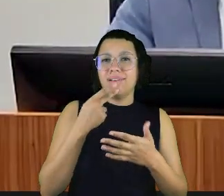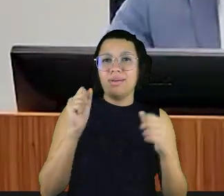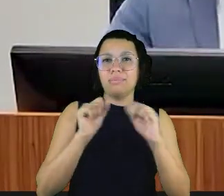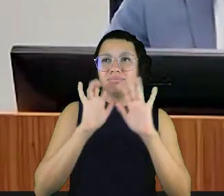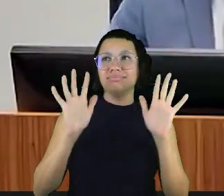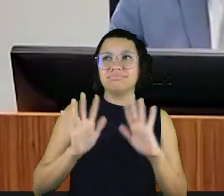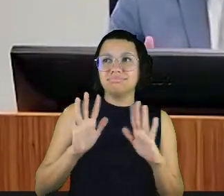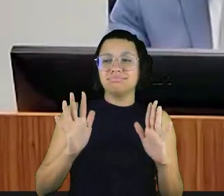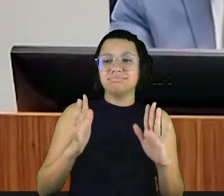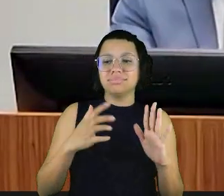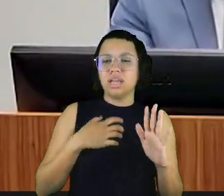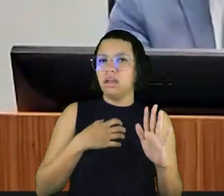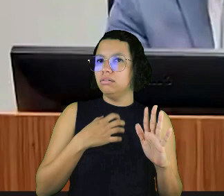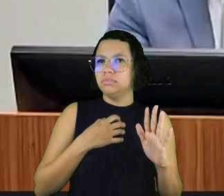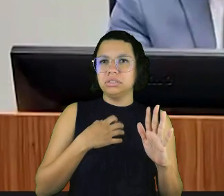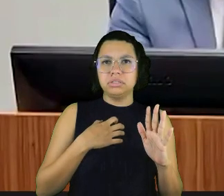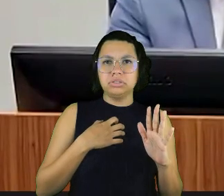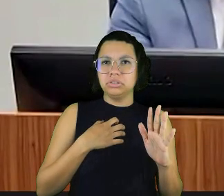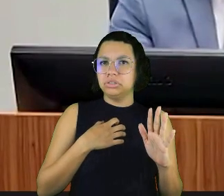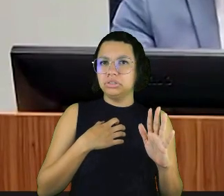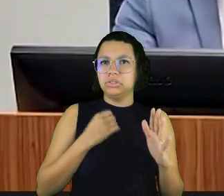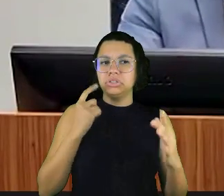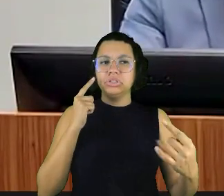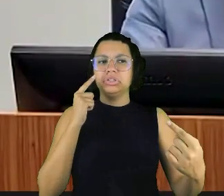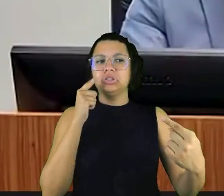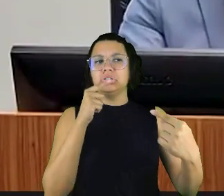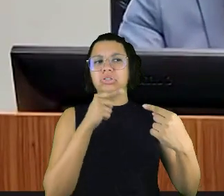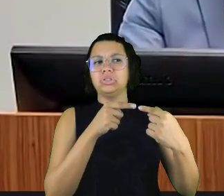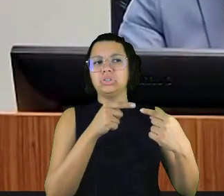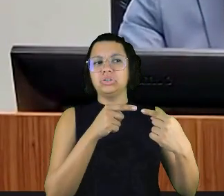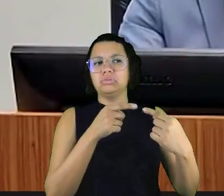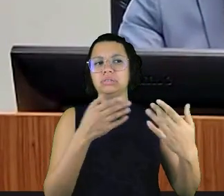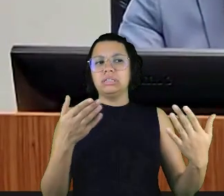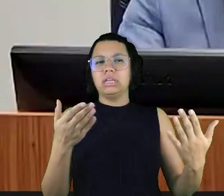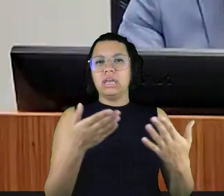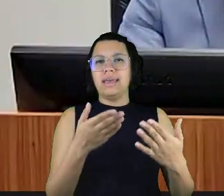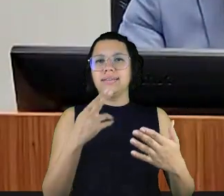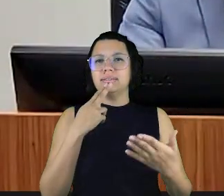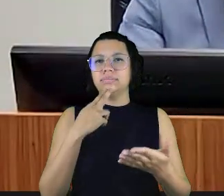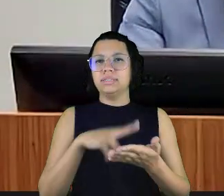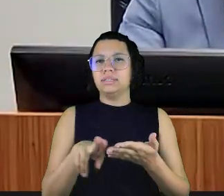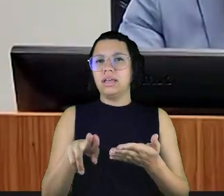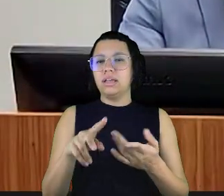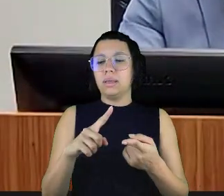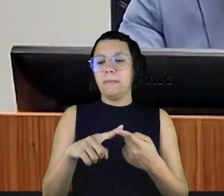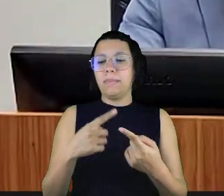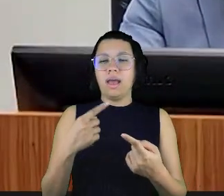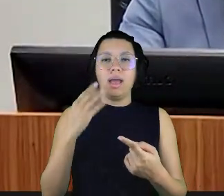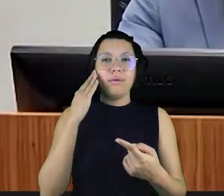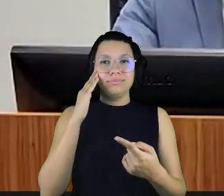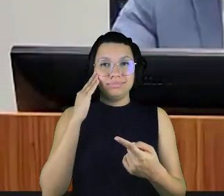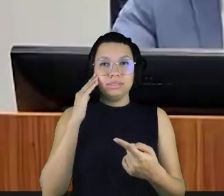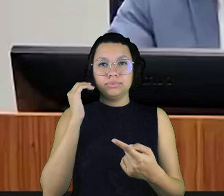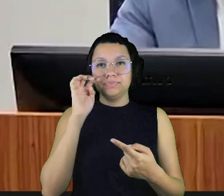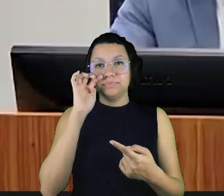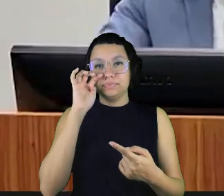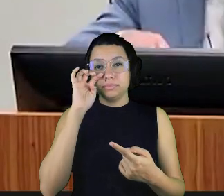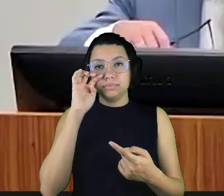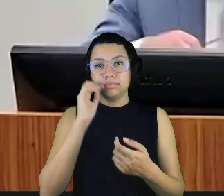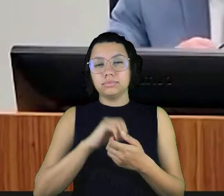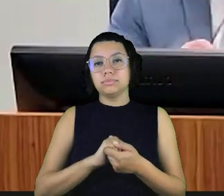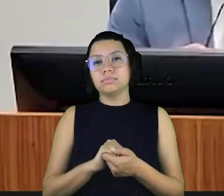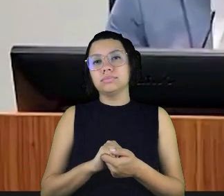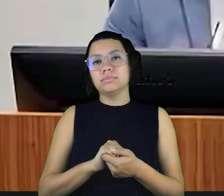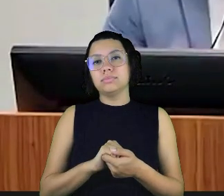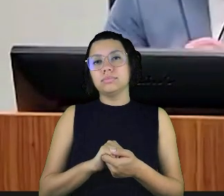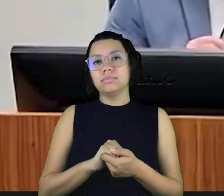destinatário dessa mensagem, mas eu consigo compreender. Sim, sim. Eu consigo compreender essa advertência, tá?